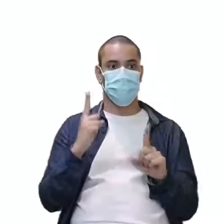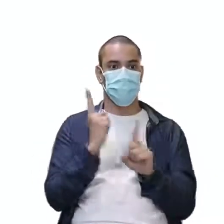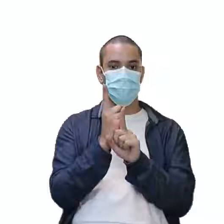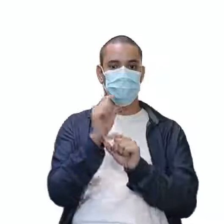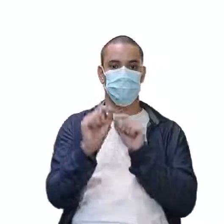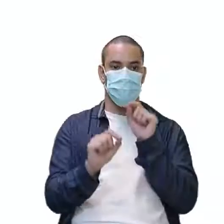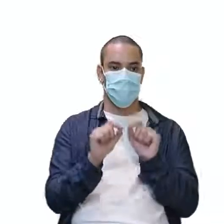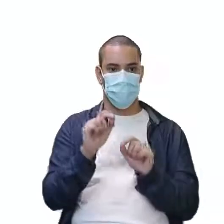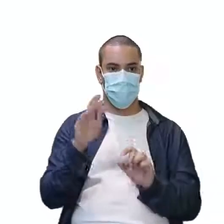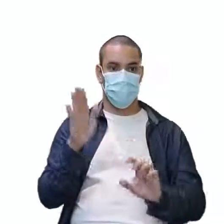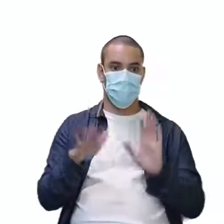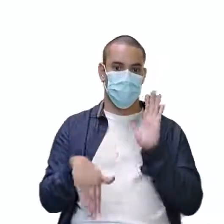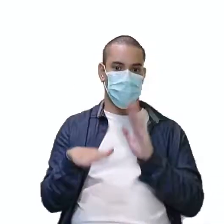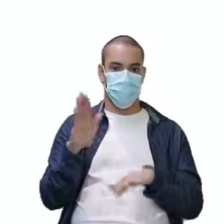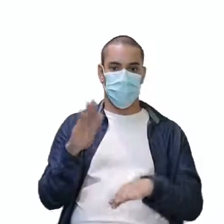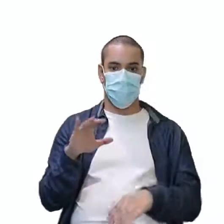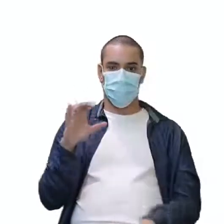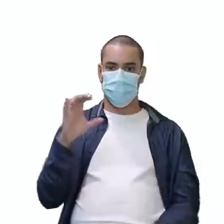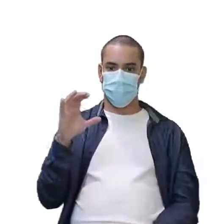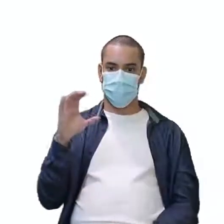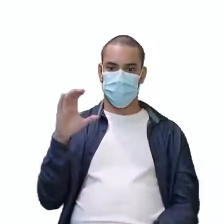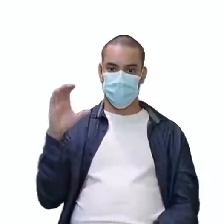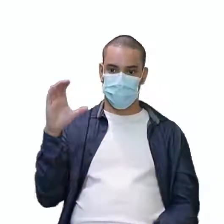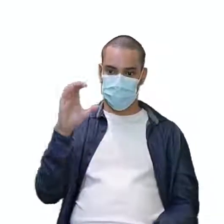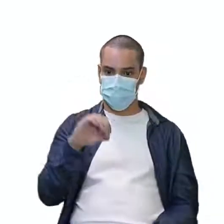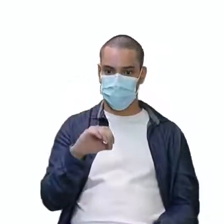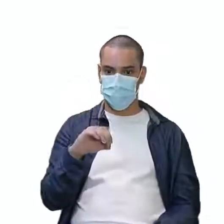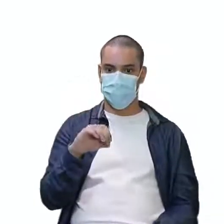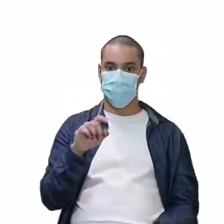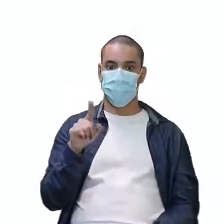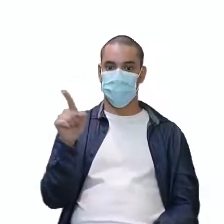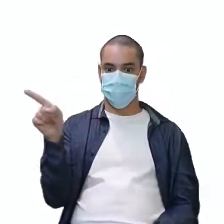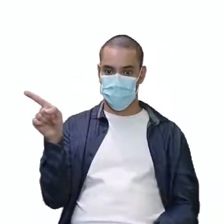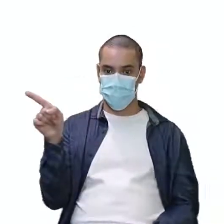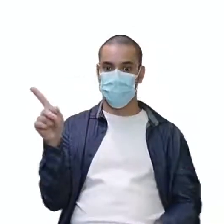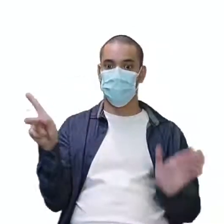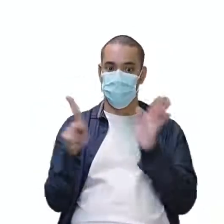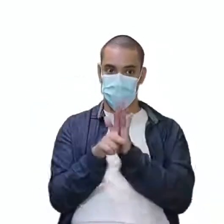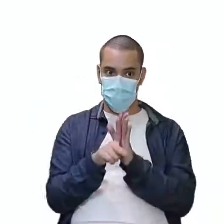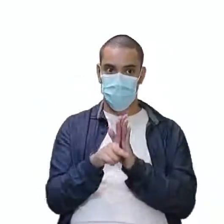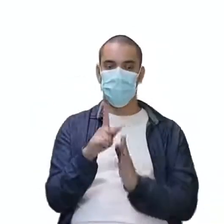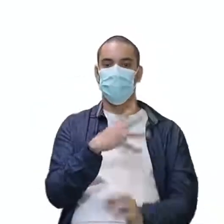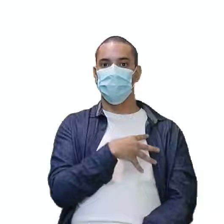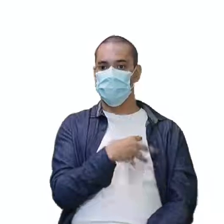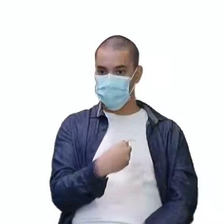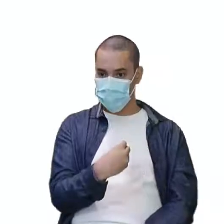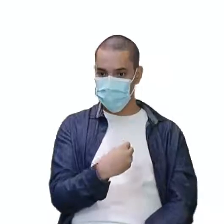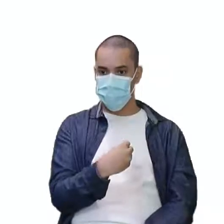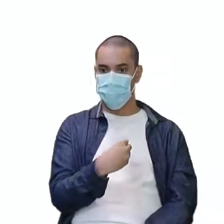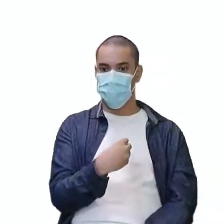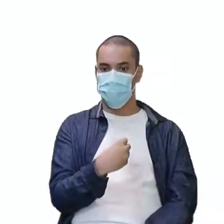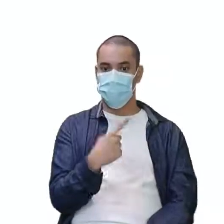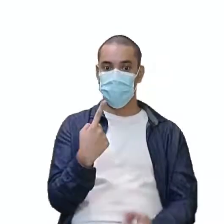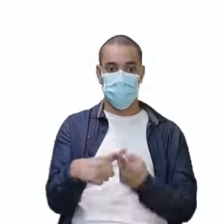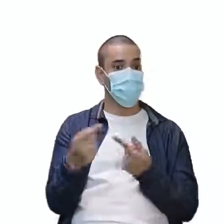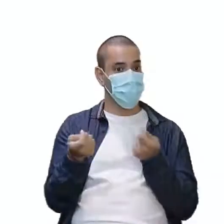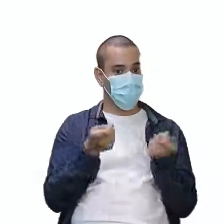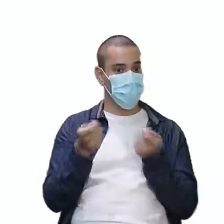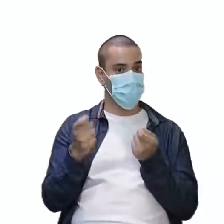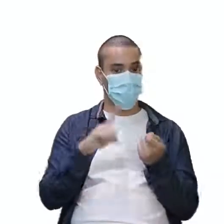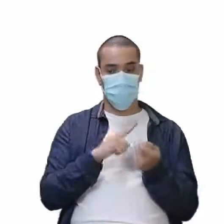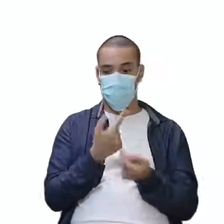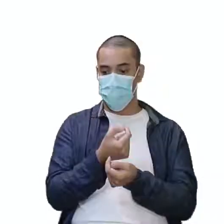encontrar esses organismos, às vezes, se alimentando dos filhotes, tá? Para esse controle. Tem